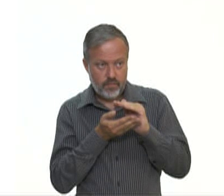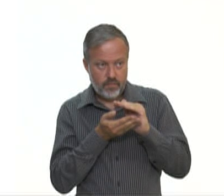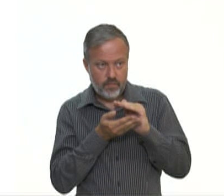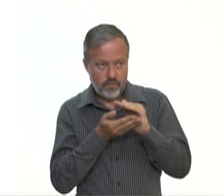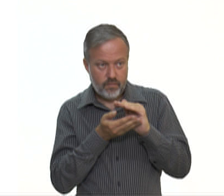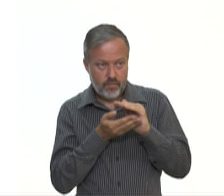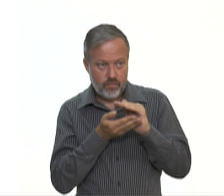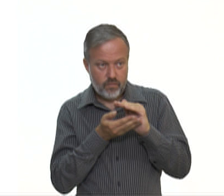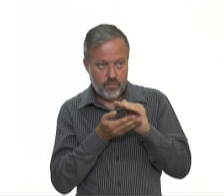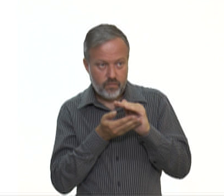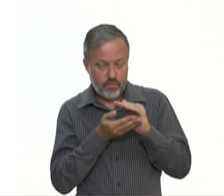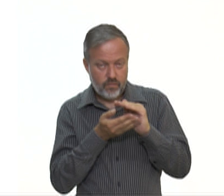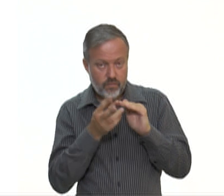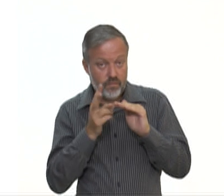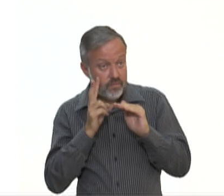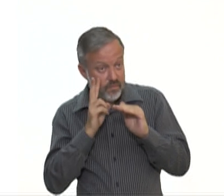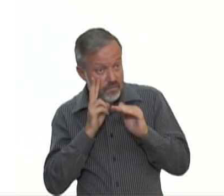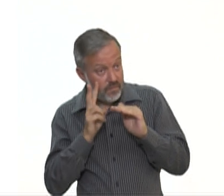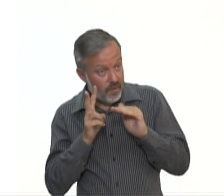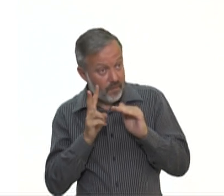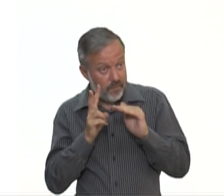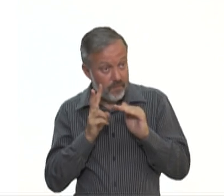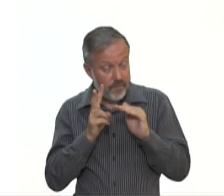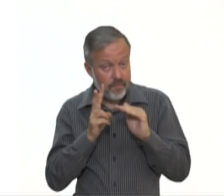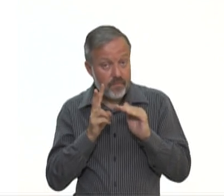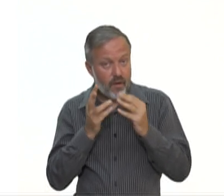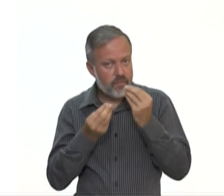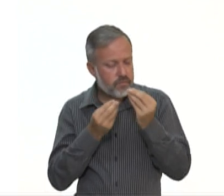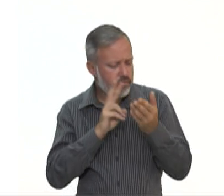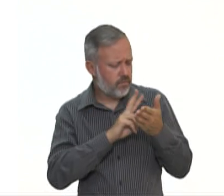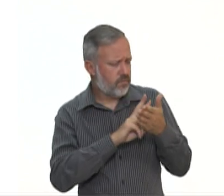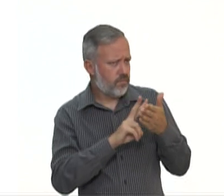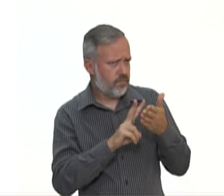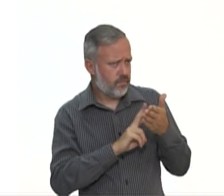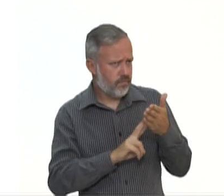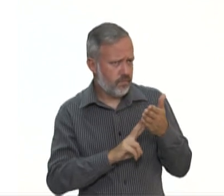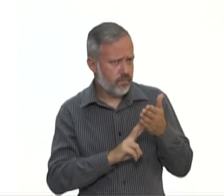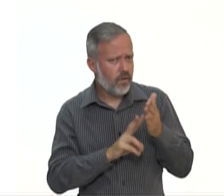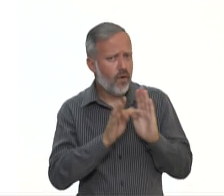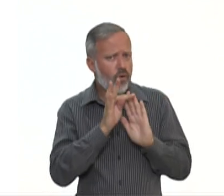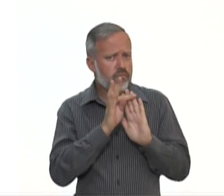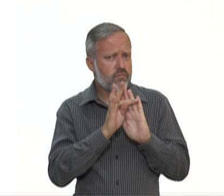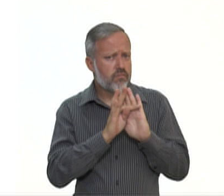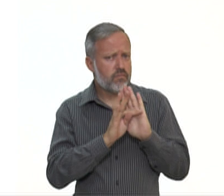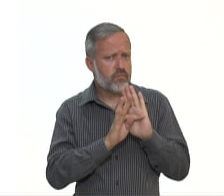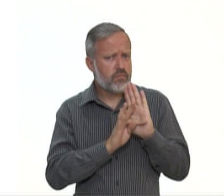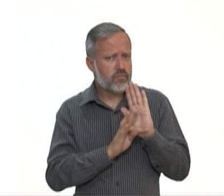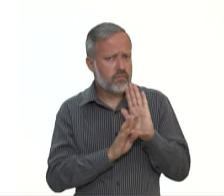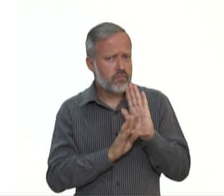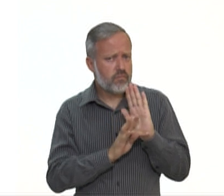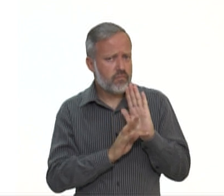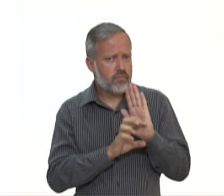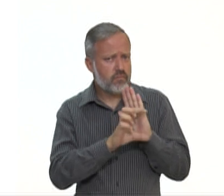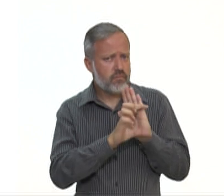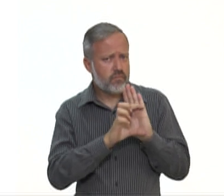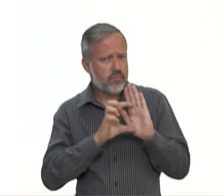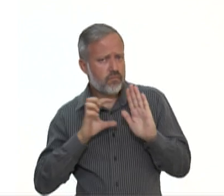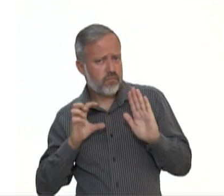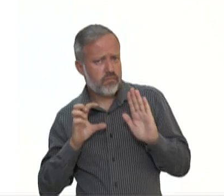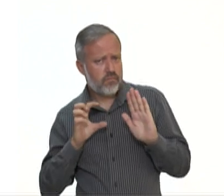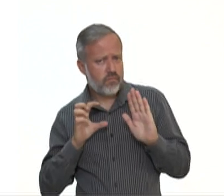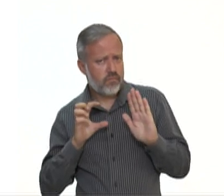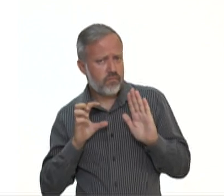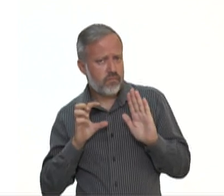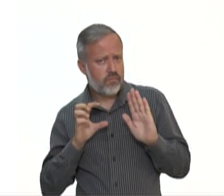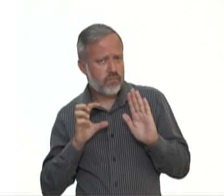E seguindo, a gente vai aqui analisar agora o corpo, um trecho do corpo da notícia. Não é a